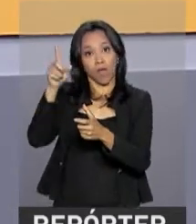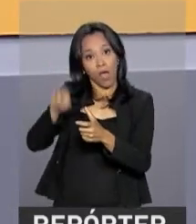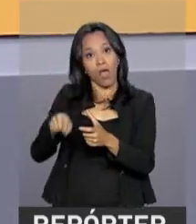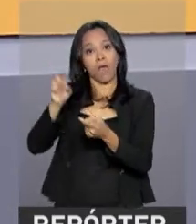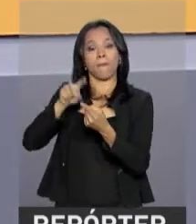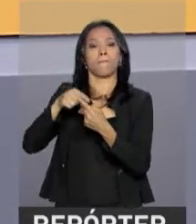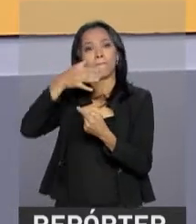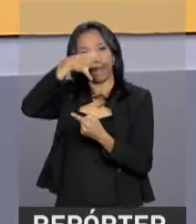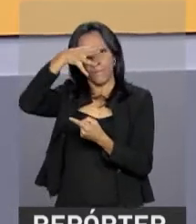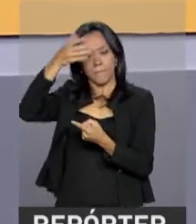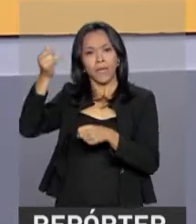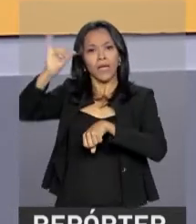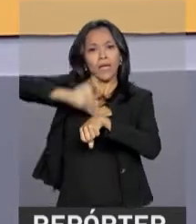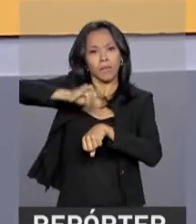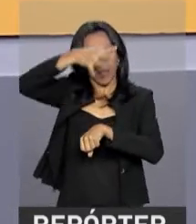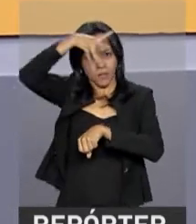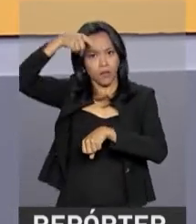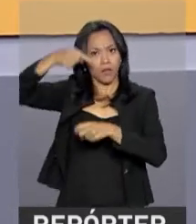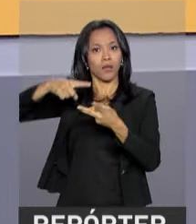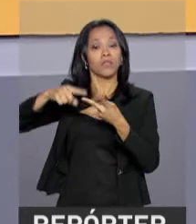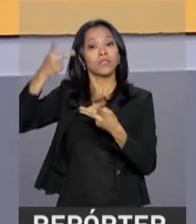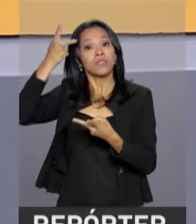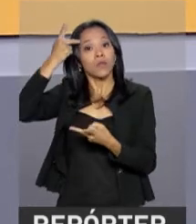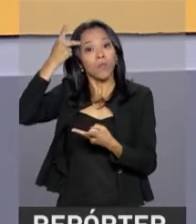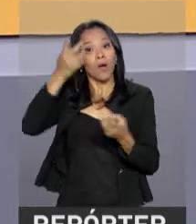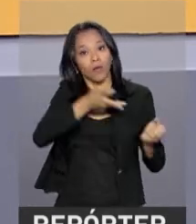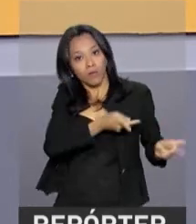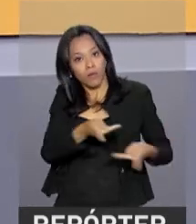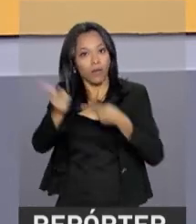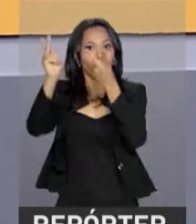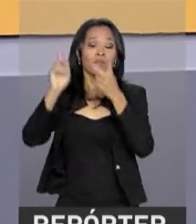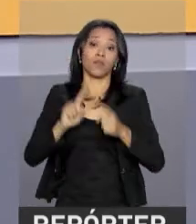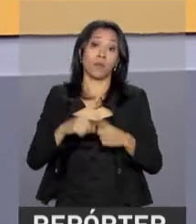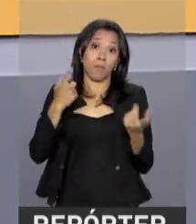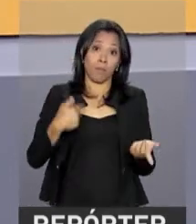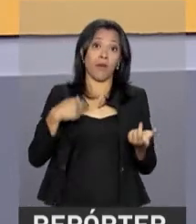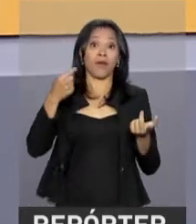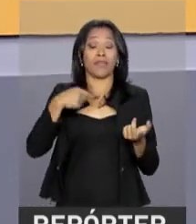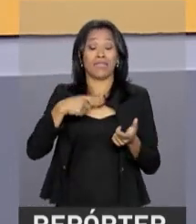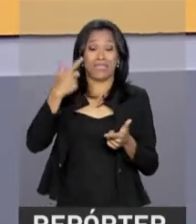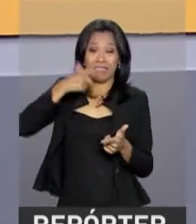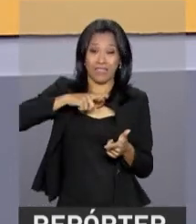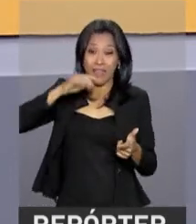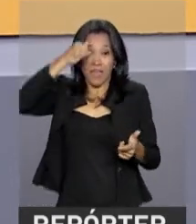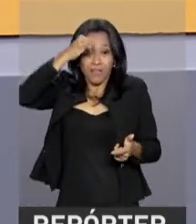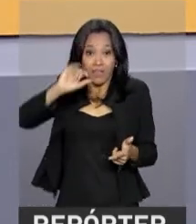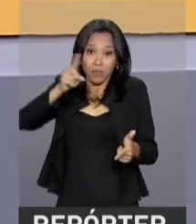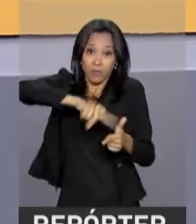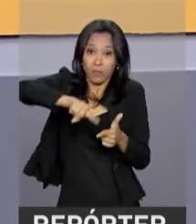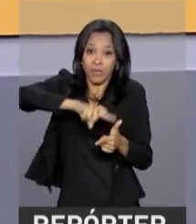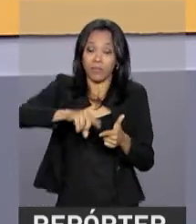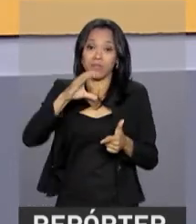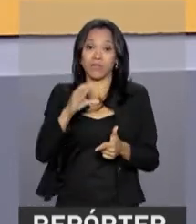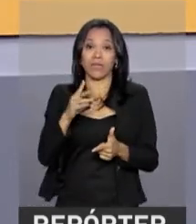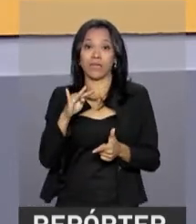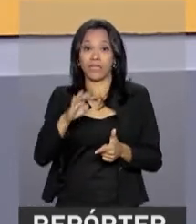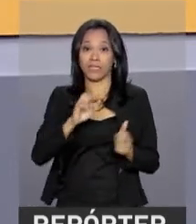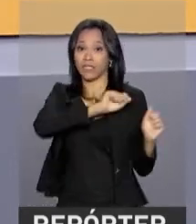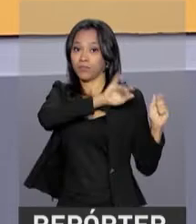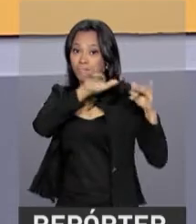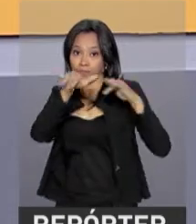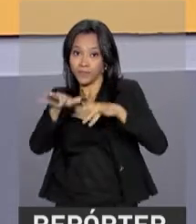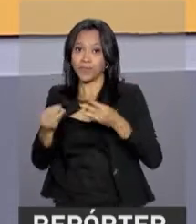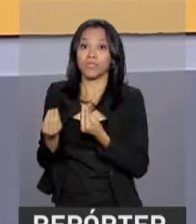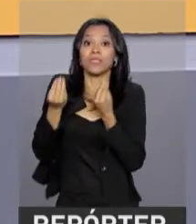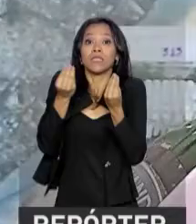são Manaus e São Paulo. Para lidar com a crise migratória, o governo brasileiro tem dado assistência em abrigos a mais de 3 mil